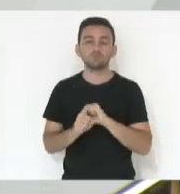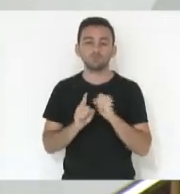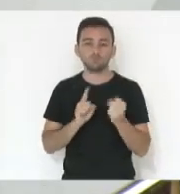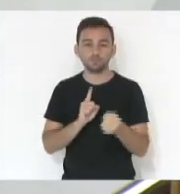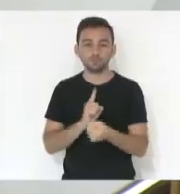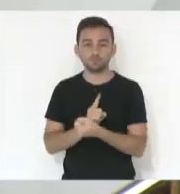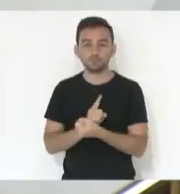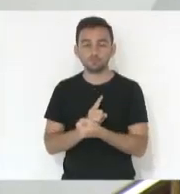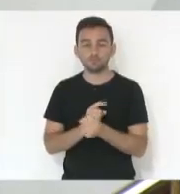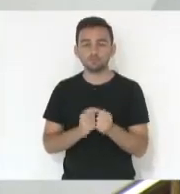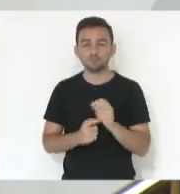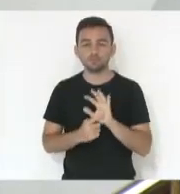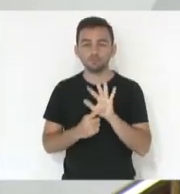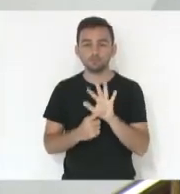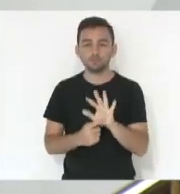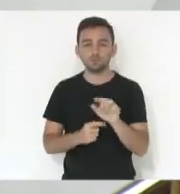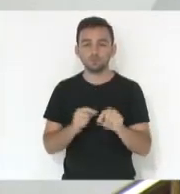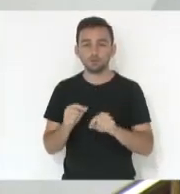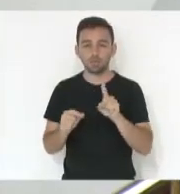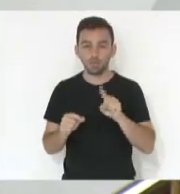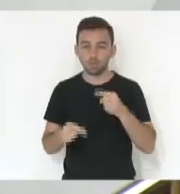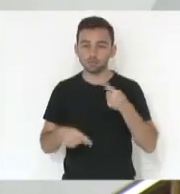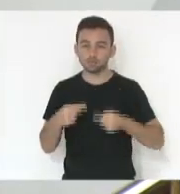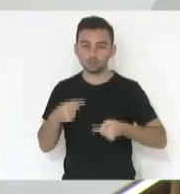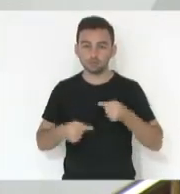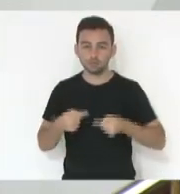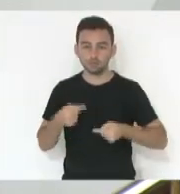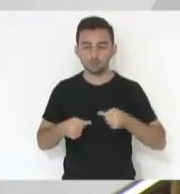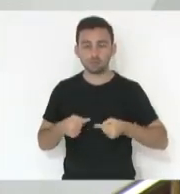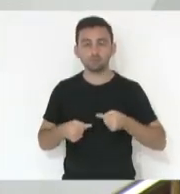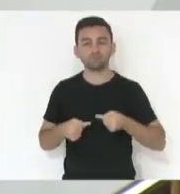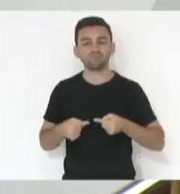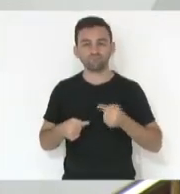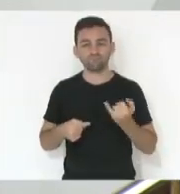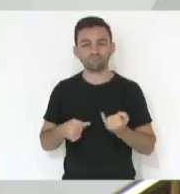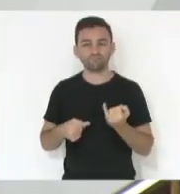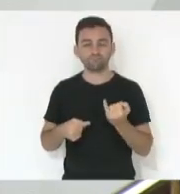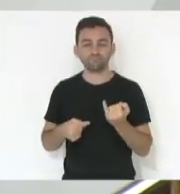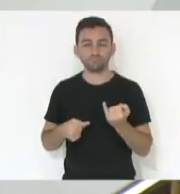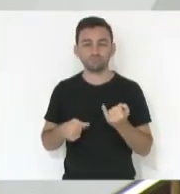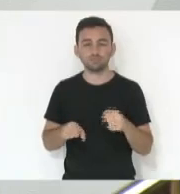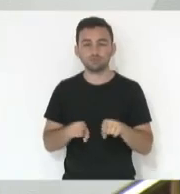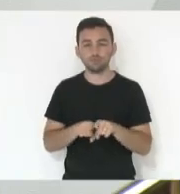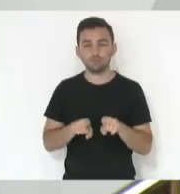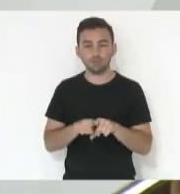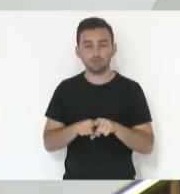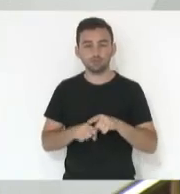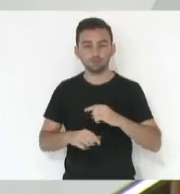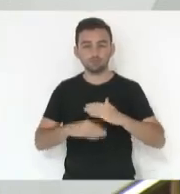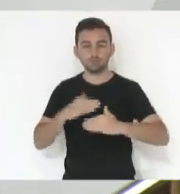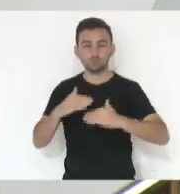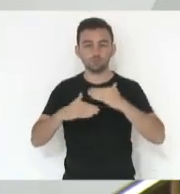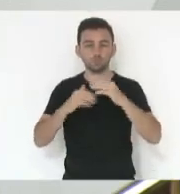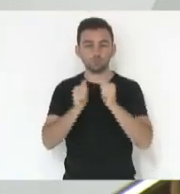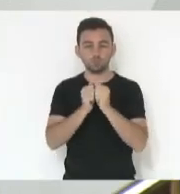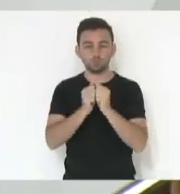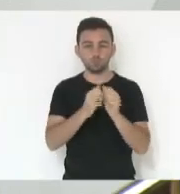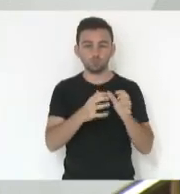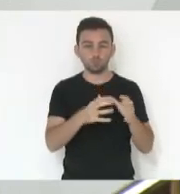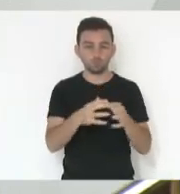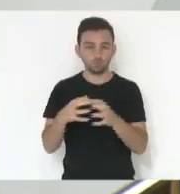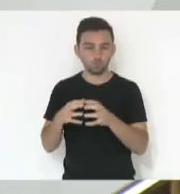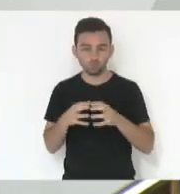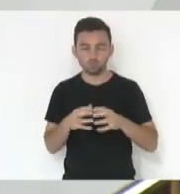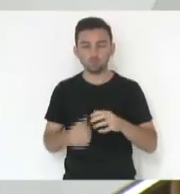no sentido do debate, da discussão, da construção coletiva de